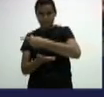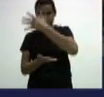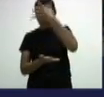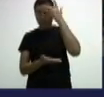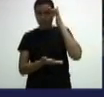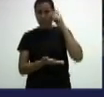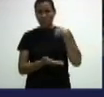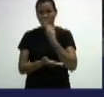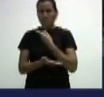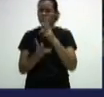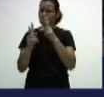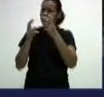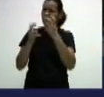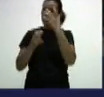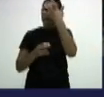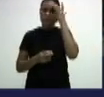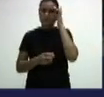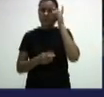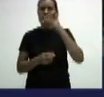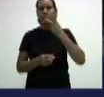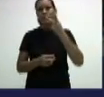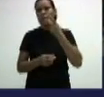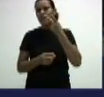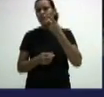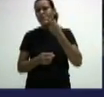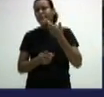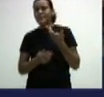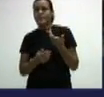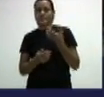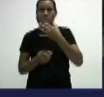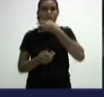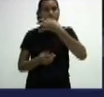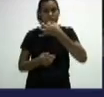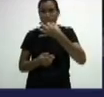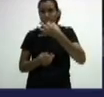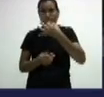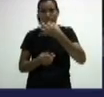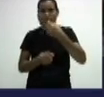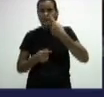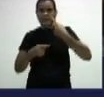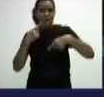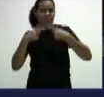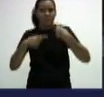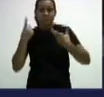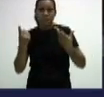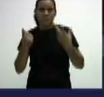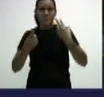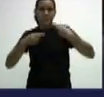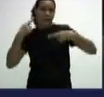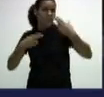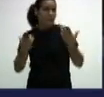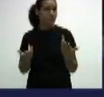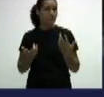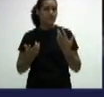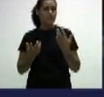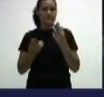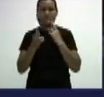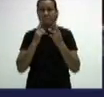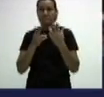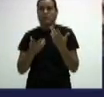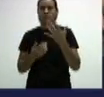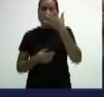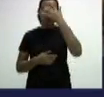e a gente ouve os comentários. Então a gente ouve, de repente, uma crítica, né? Claro. Oh, já vem esse cara, é